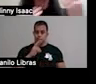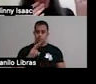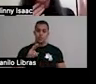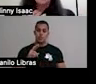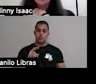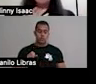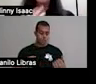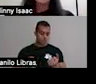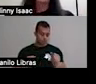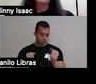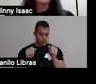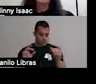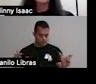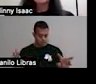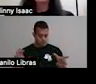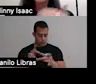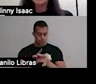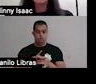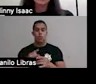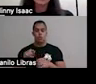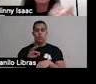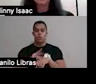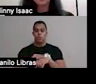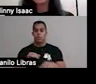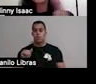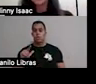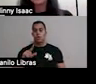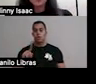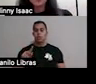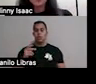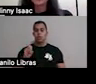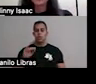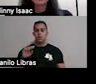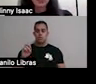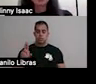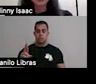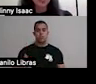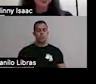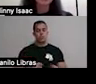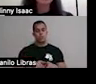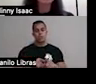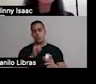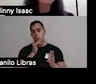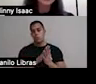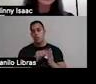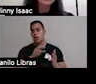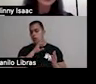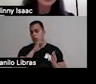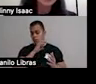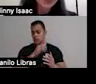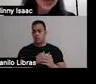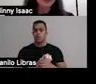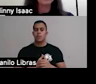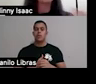estresse à doença de Alzheimer em modelos in vitro, em modelo, né, animal transgênico. Então,